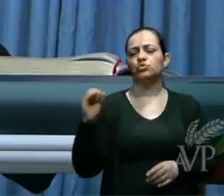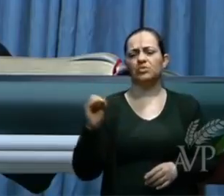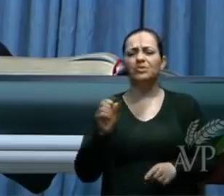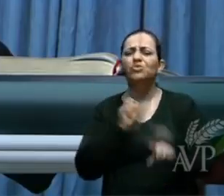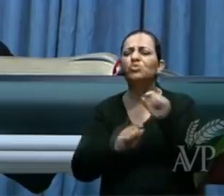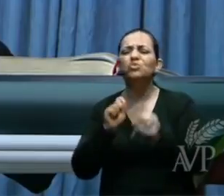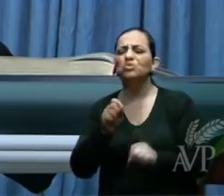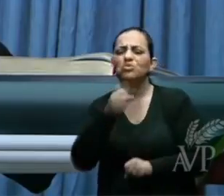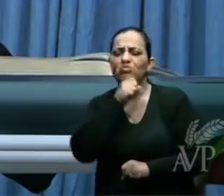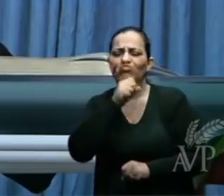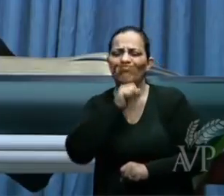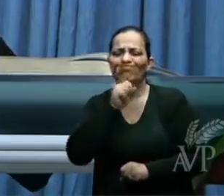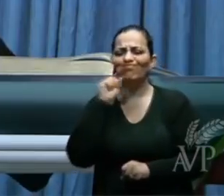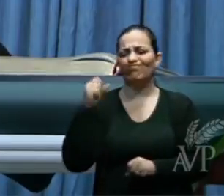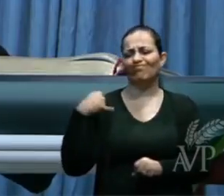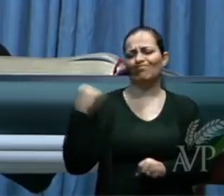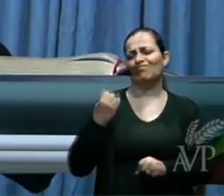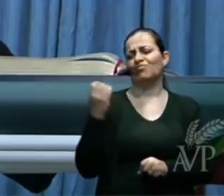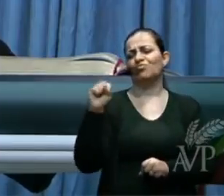80 anos